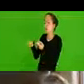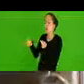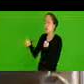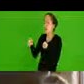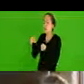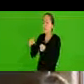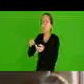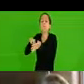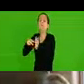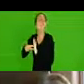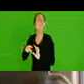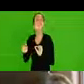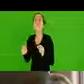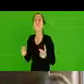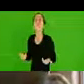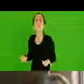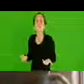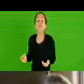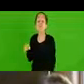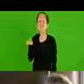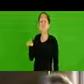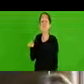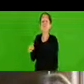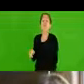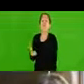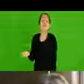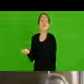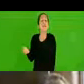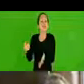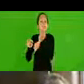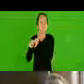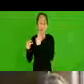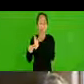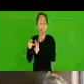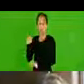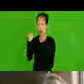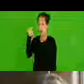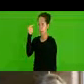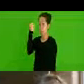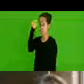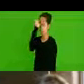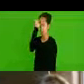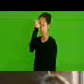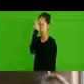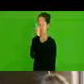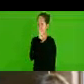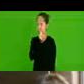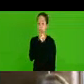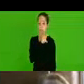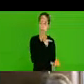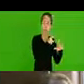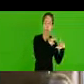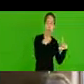qualidade significa romper com a estatística,